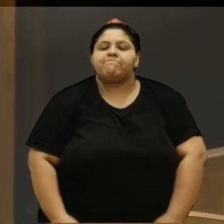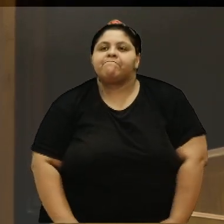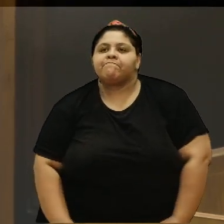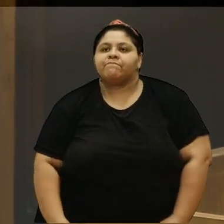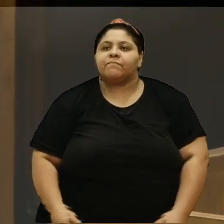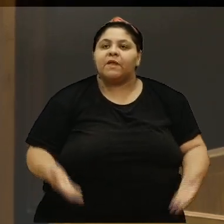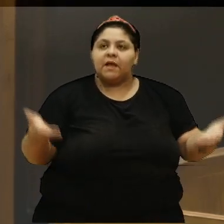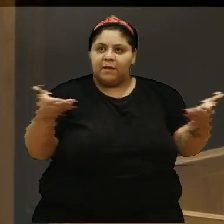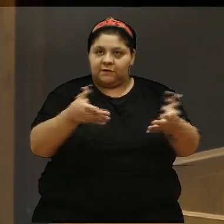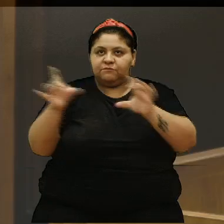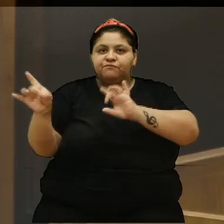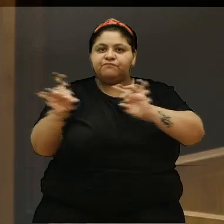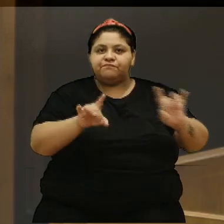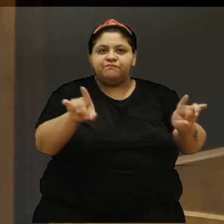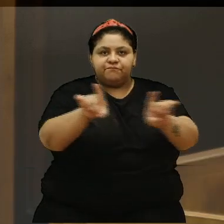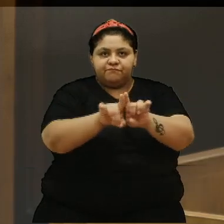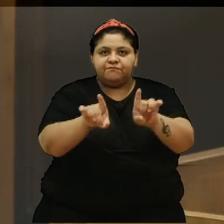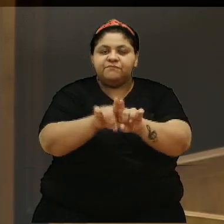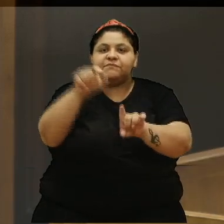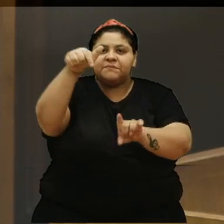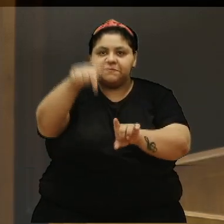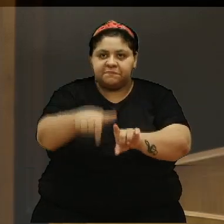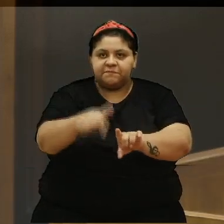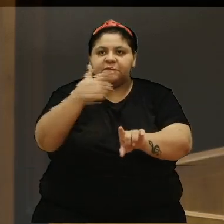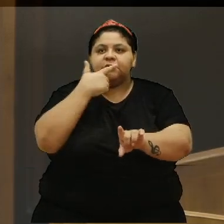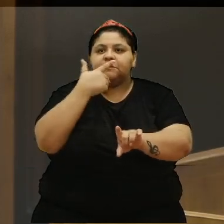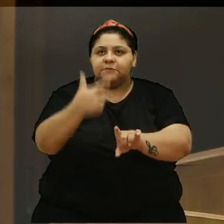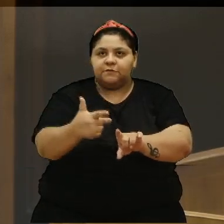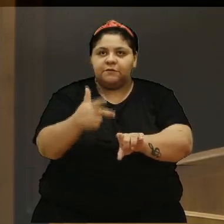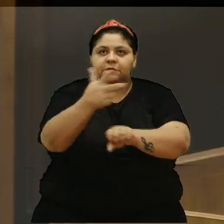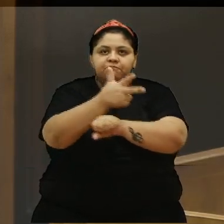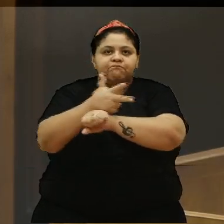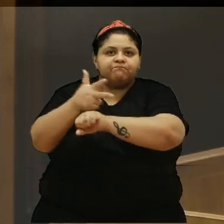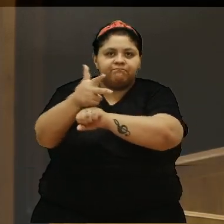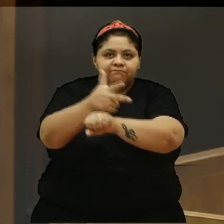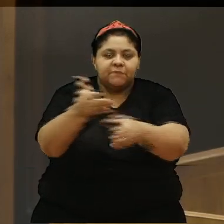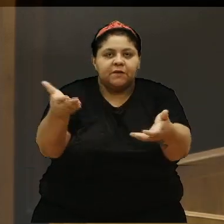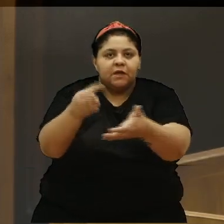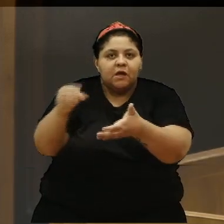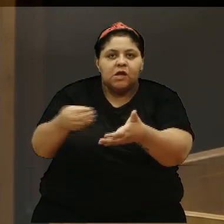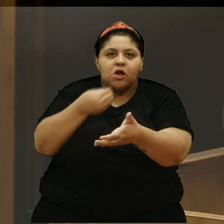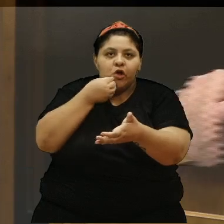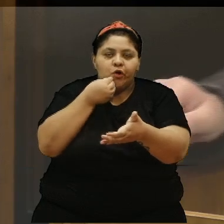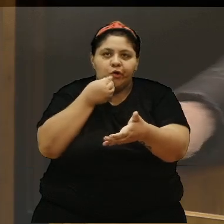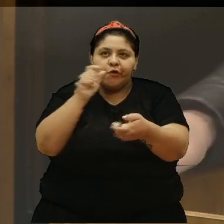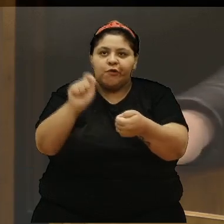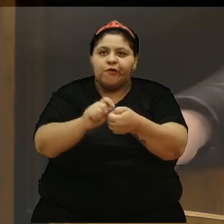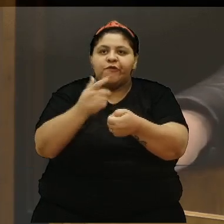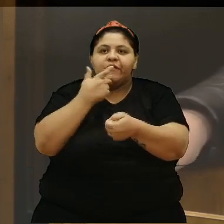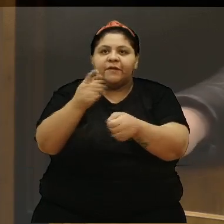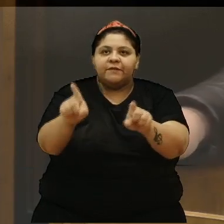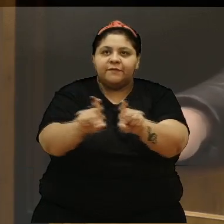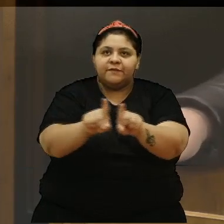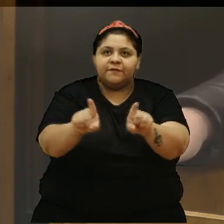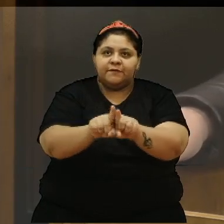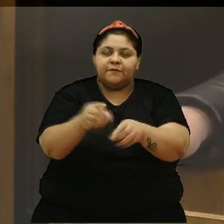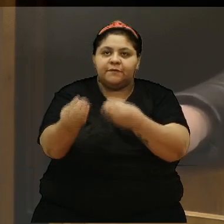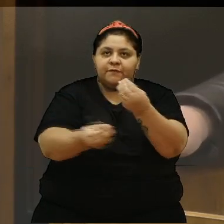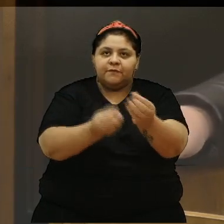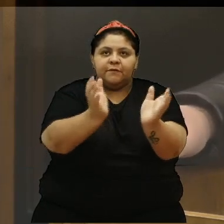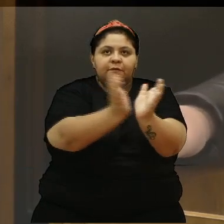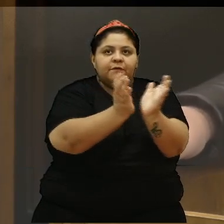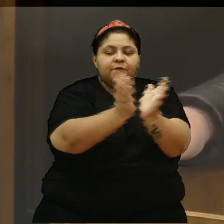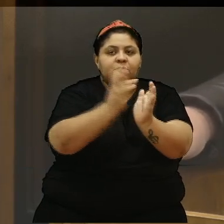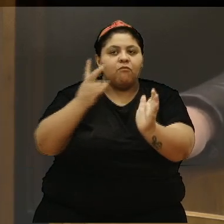e assistirá também essa manifestação, esse vídeo. Quero aproveitar e fazer menção também, assim como fez o colega vereador